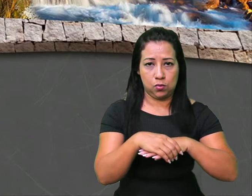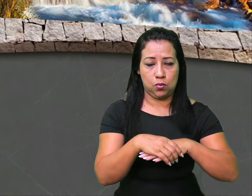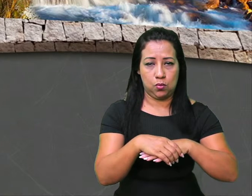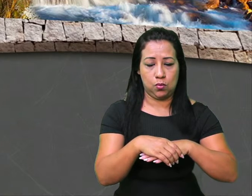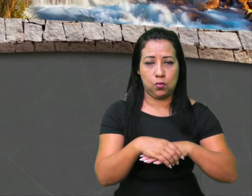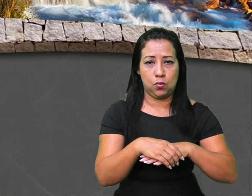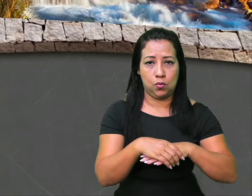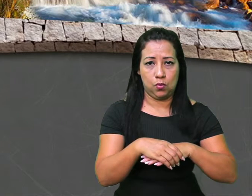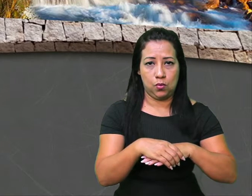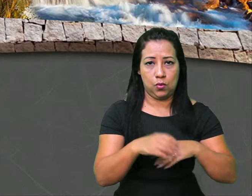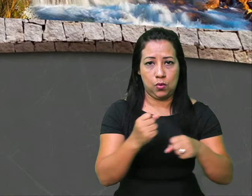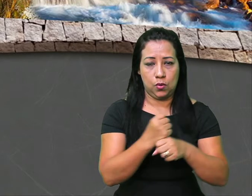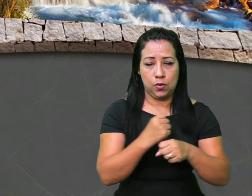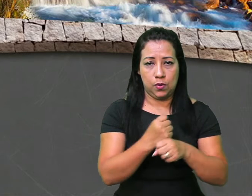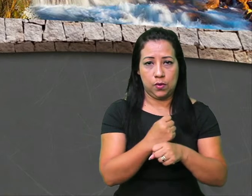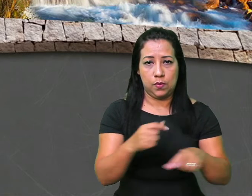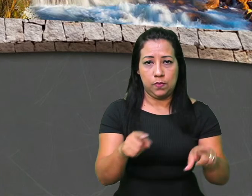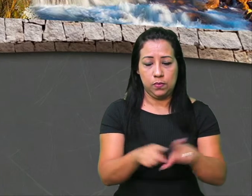siderúrgica.